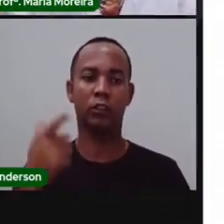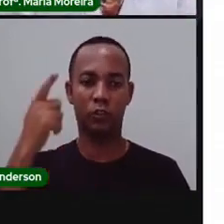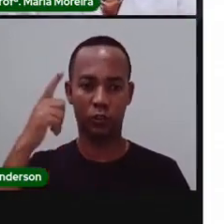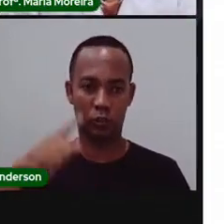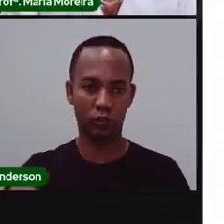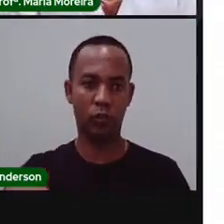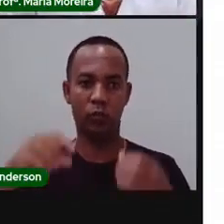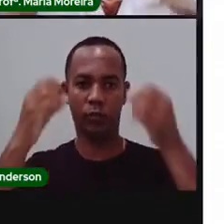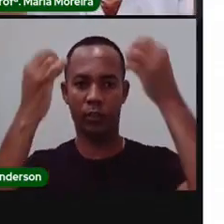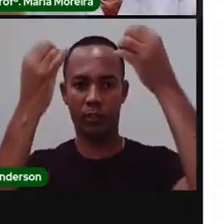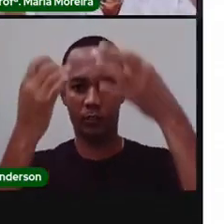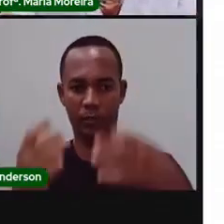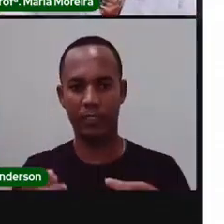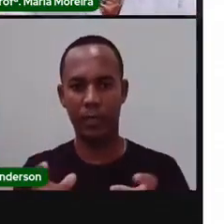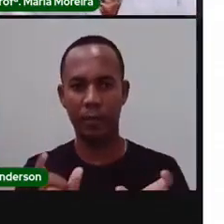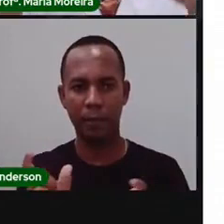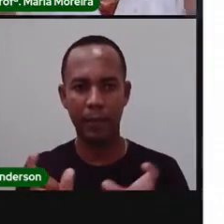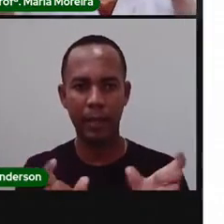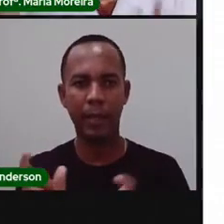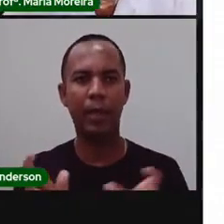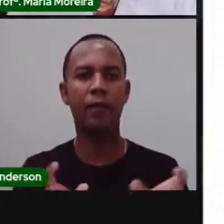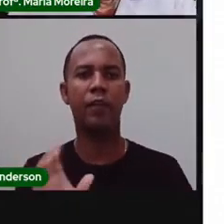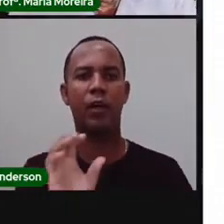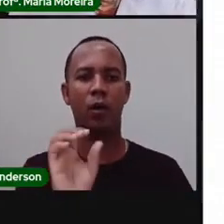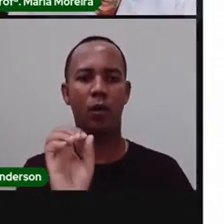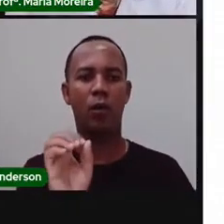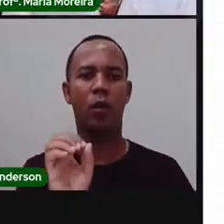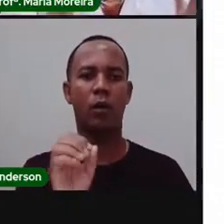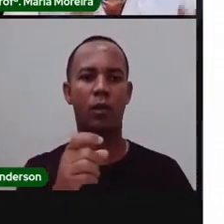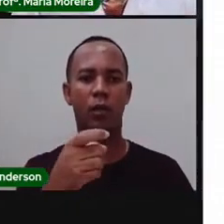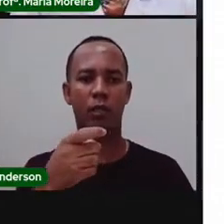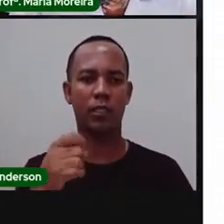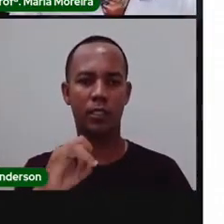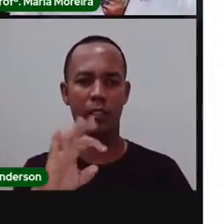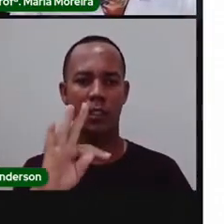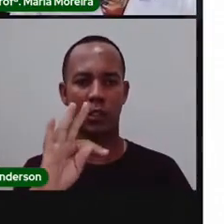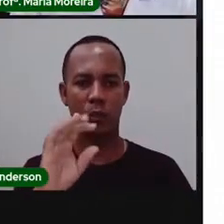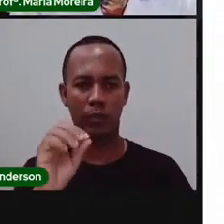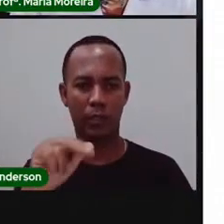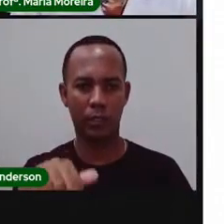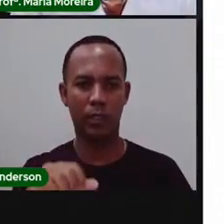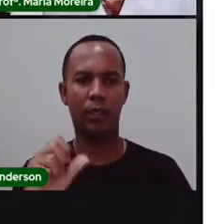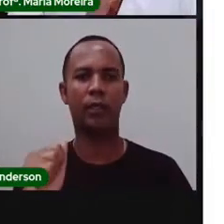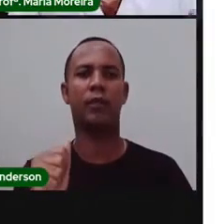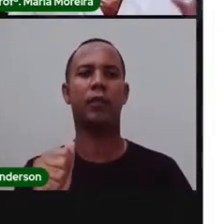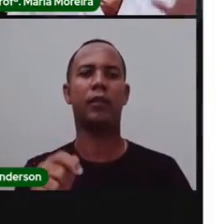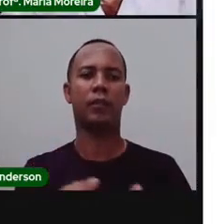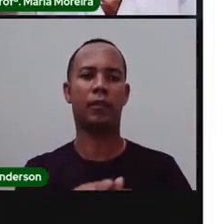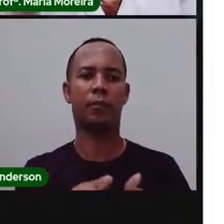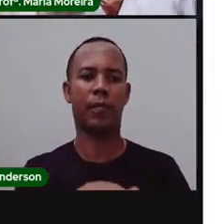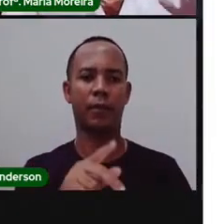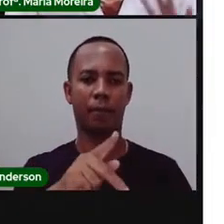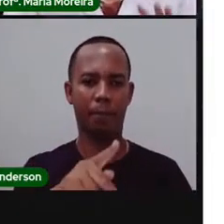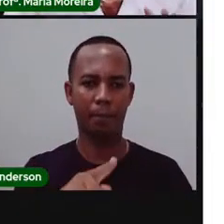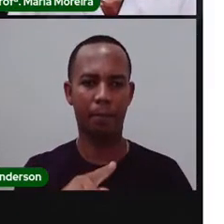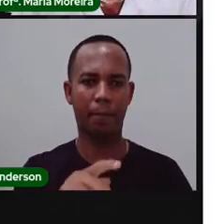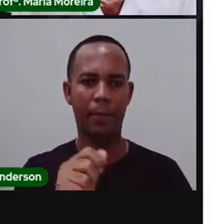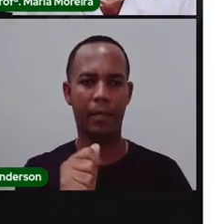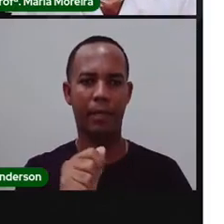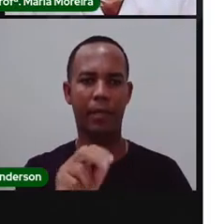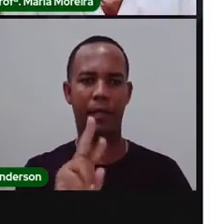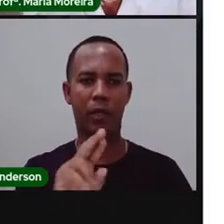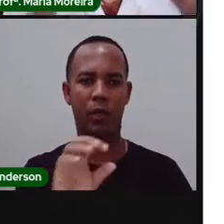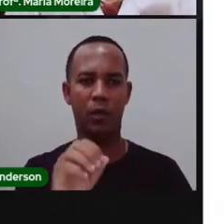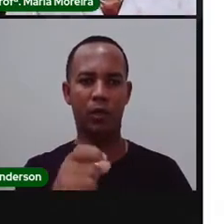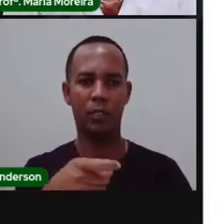só para oxítona, a gente vai falar sobre oxítona, sobre paroxítona e sobre proparoxítona. A Pro trouxe isso aqui para